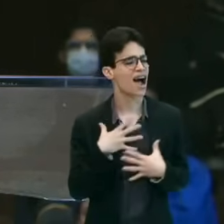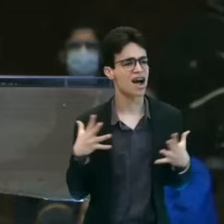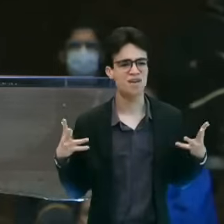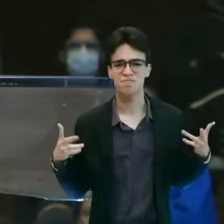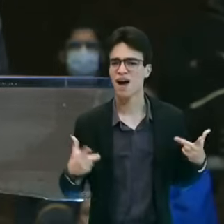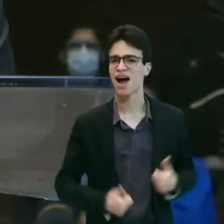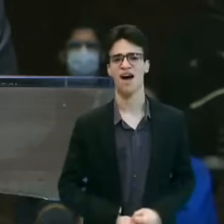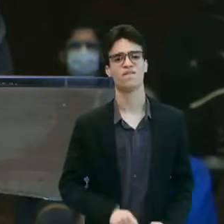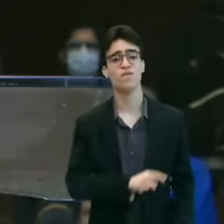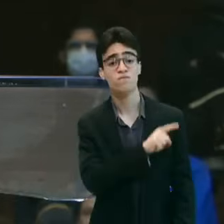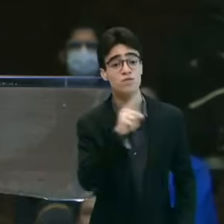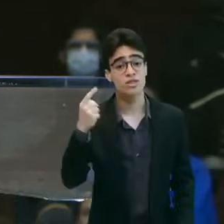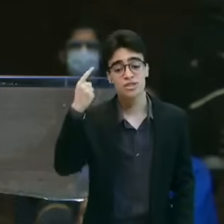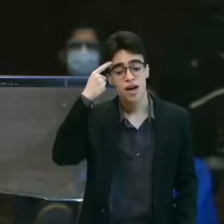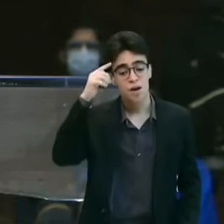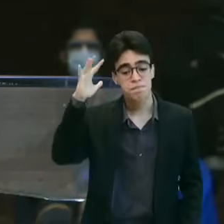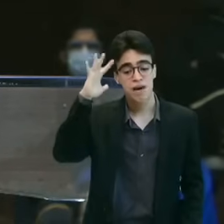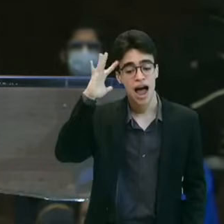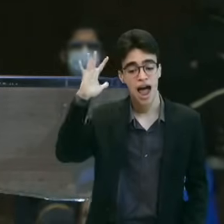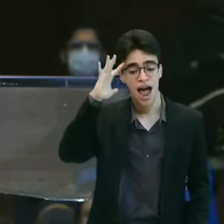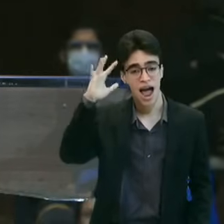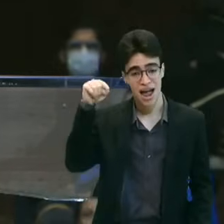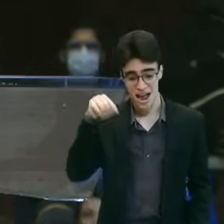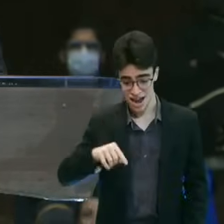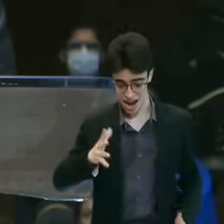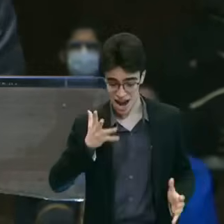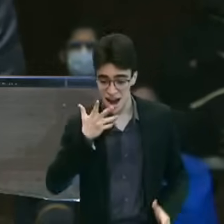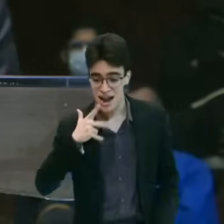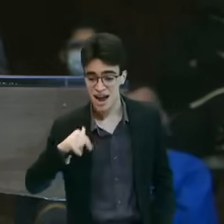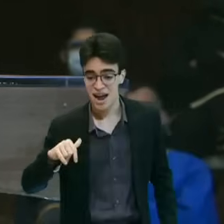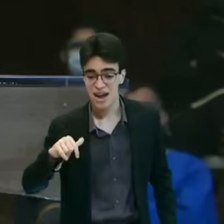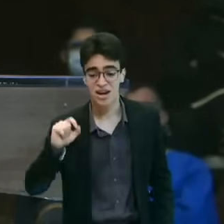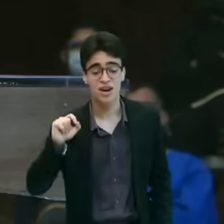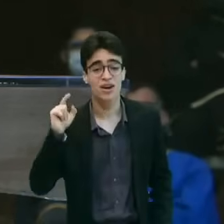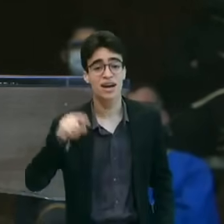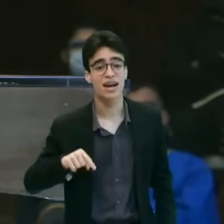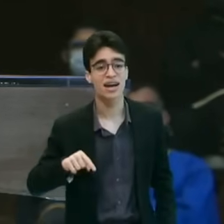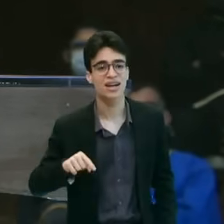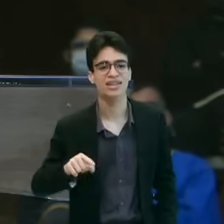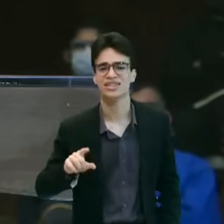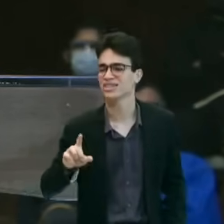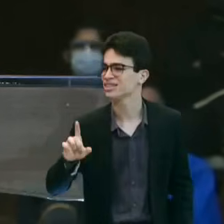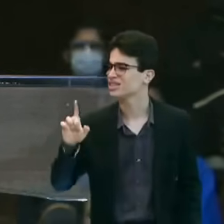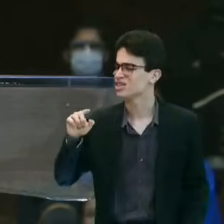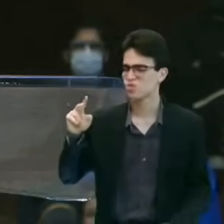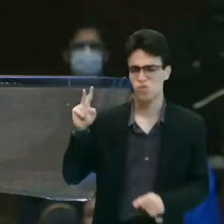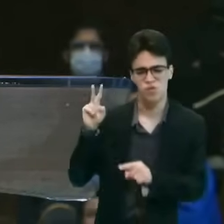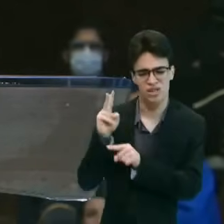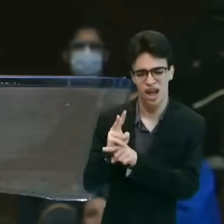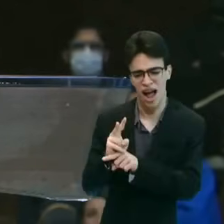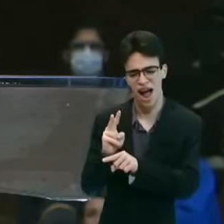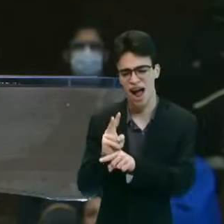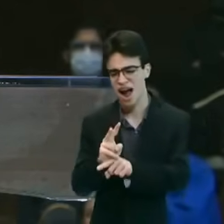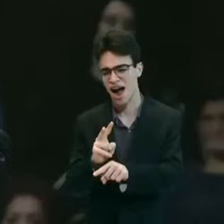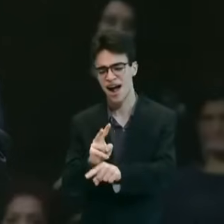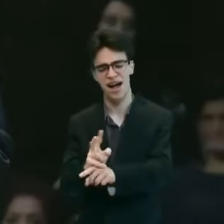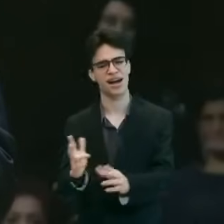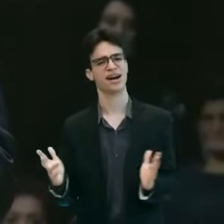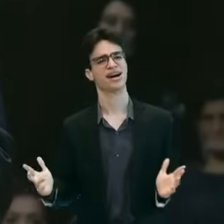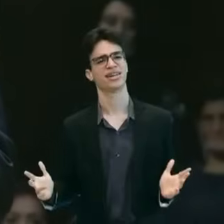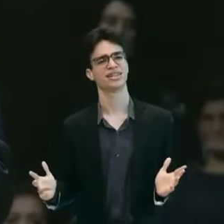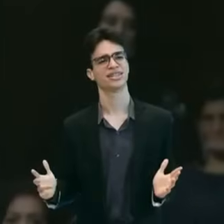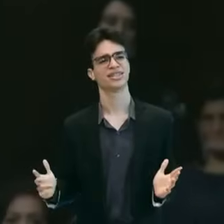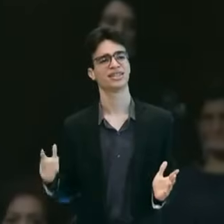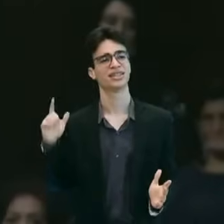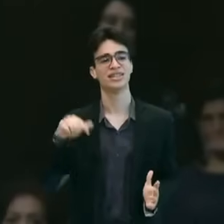você pode imaginar como essa criança foi o alvo do cuidado, não é? E como ela